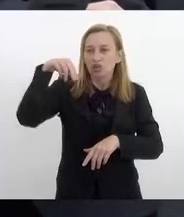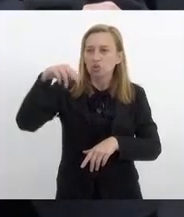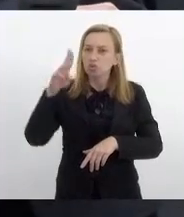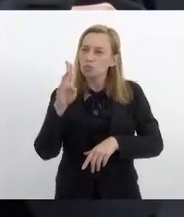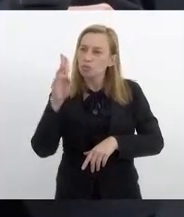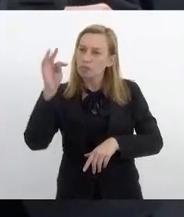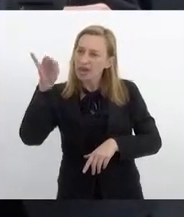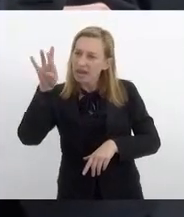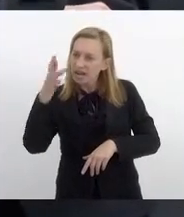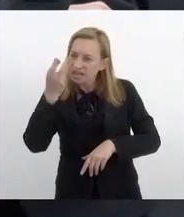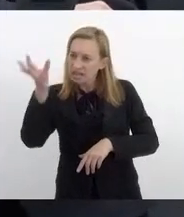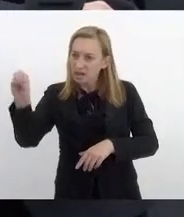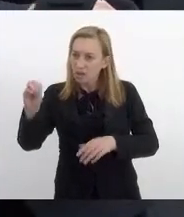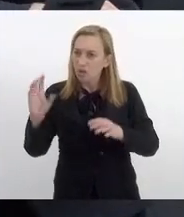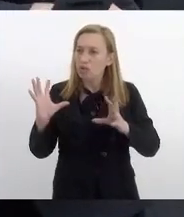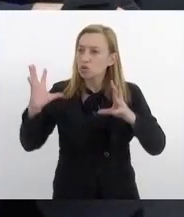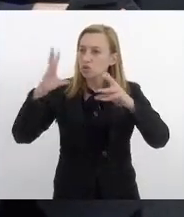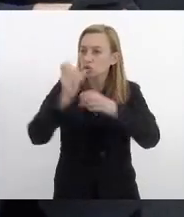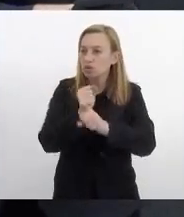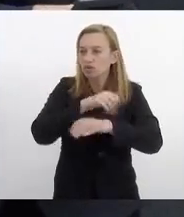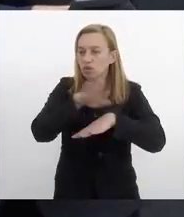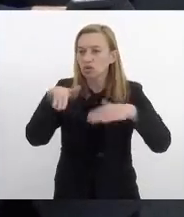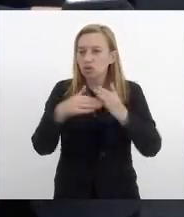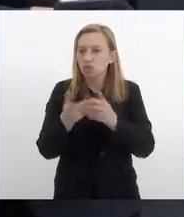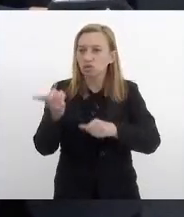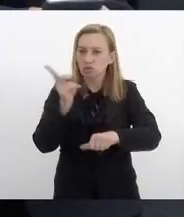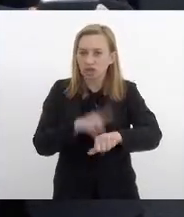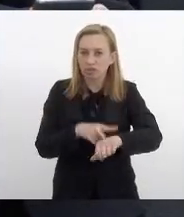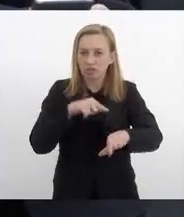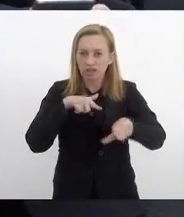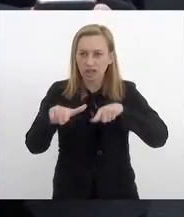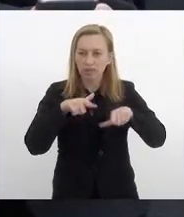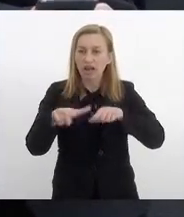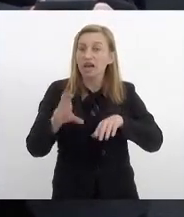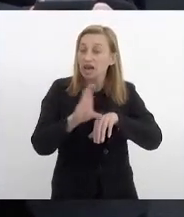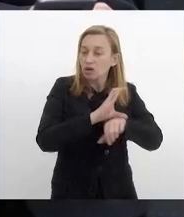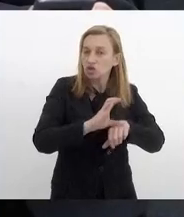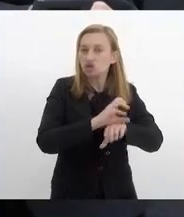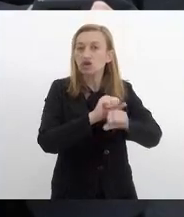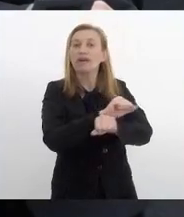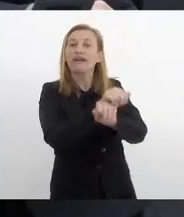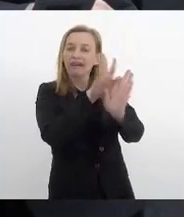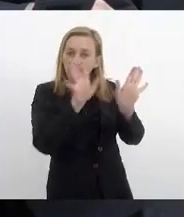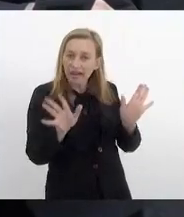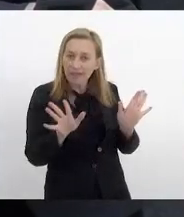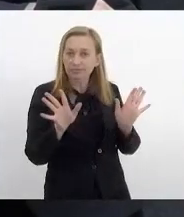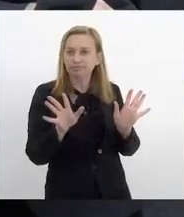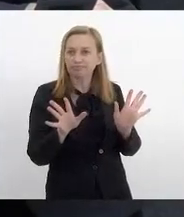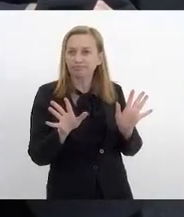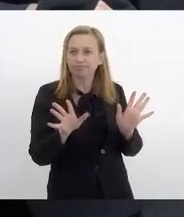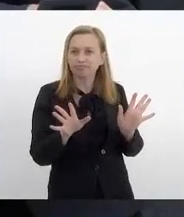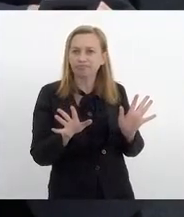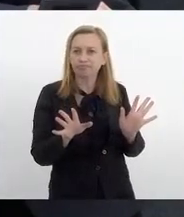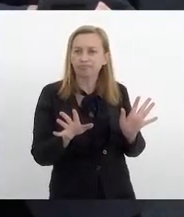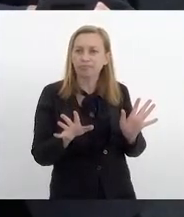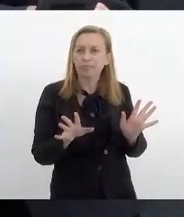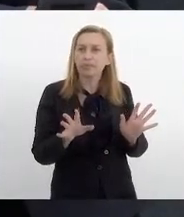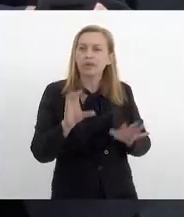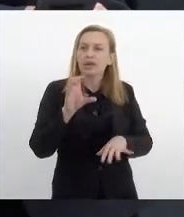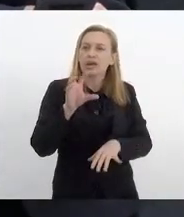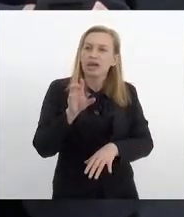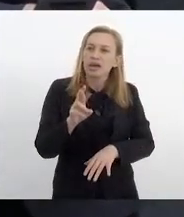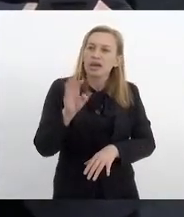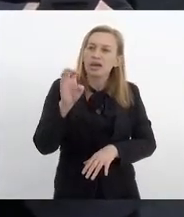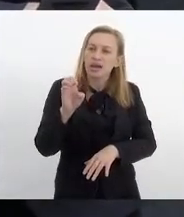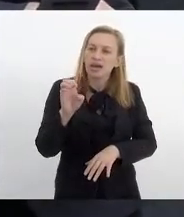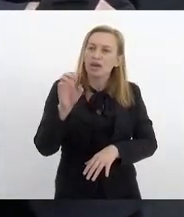o somatório dessas parcelas, entendeu, senhor presidente? E a Constituição é clara. É recomposição